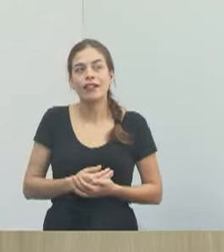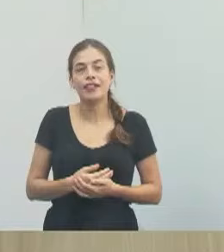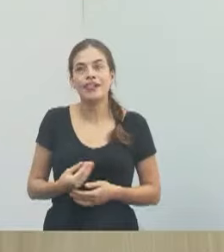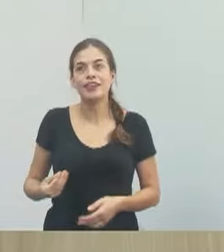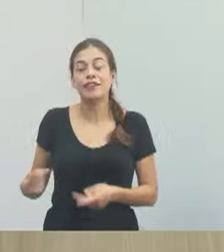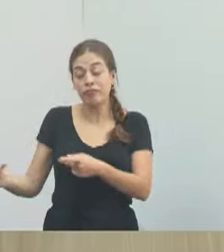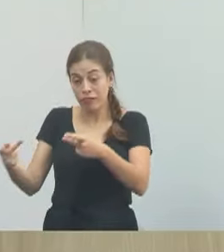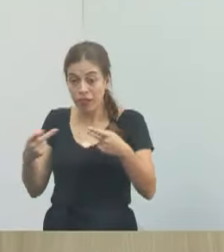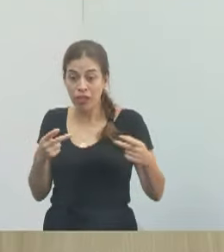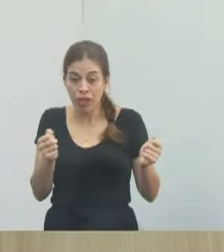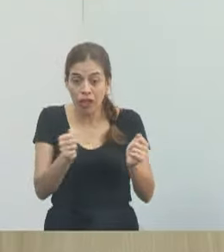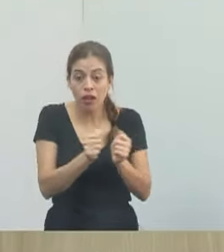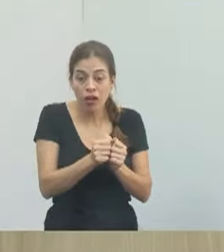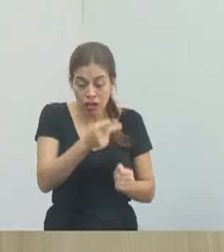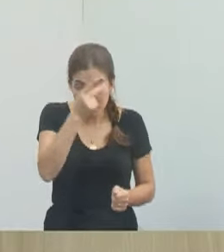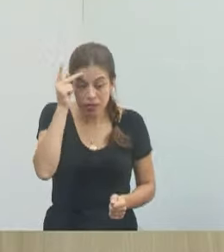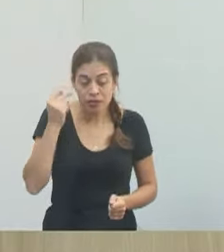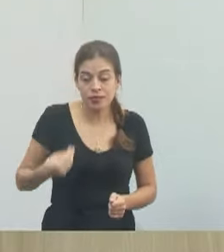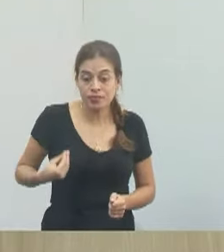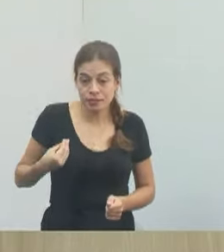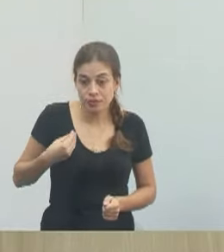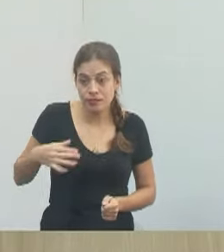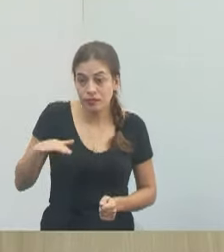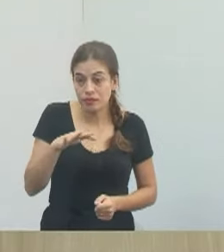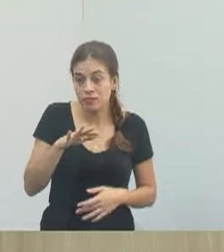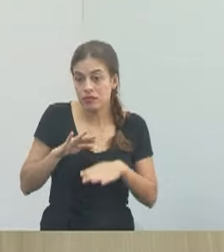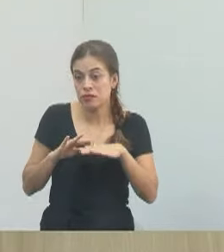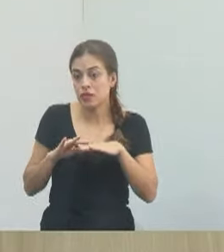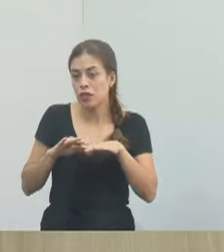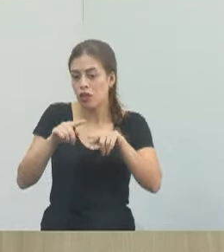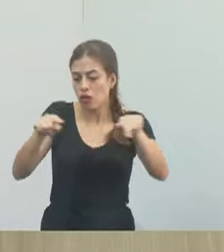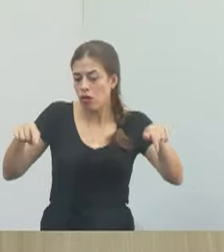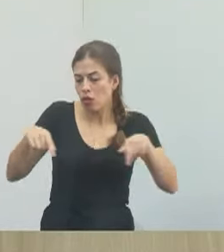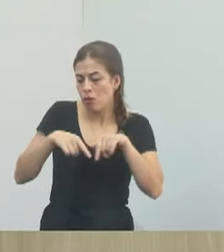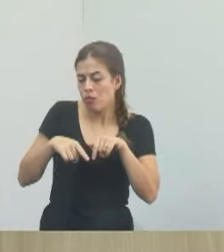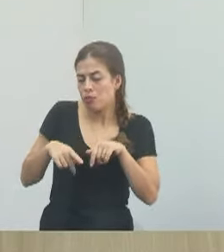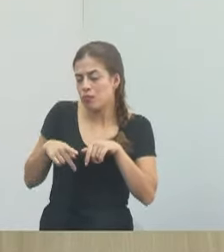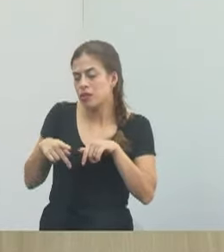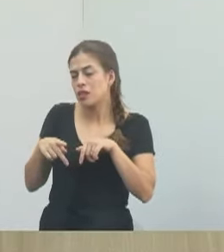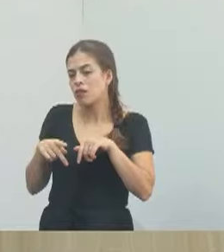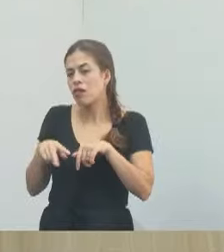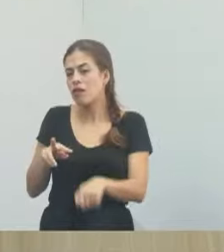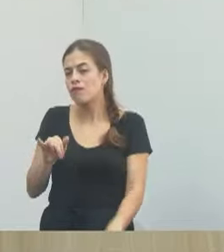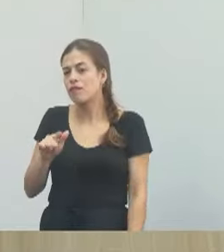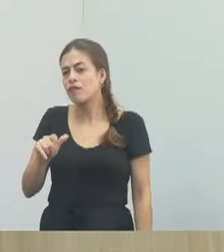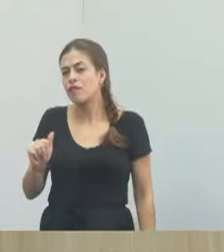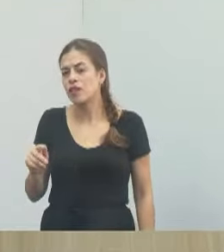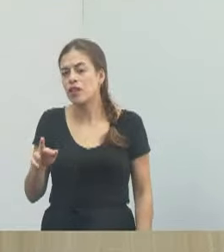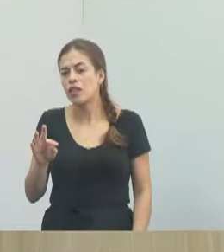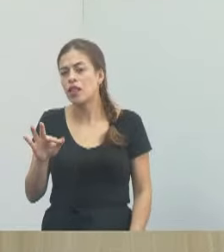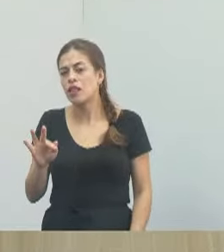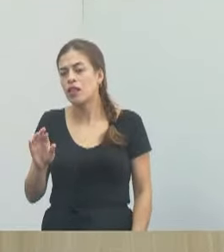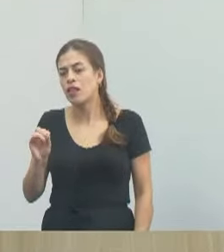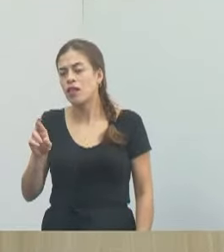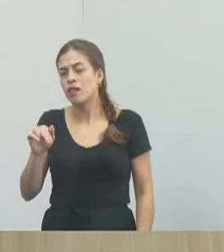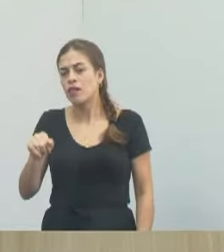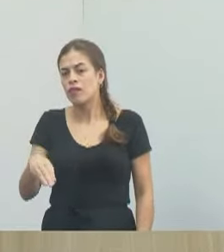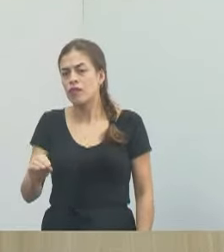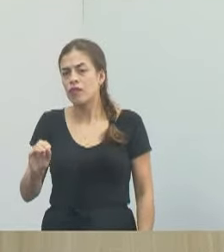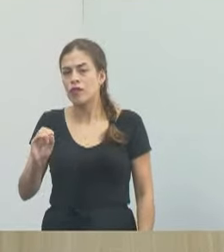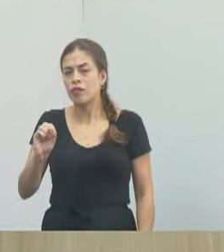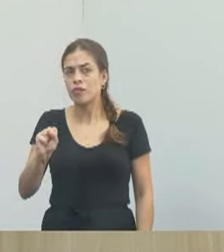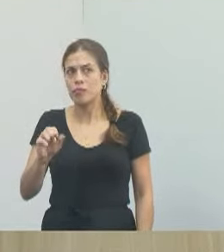aos moradores e realizada no piscinão da Vila Formosa na semana